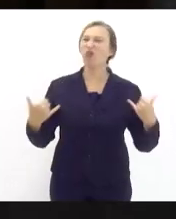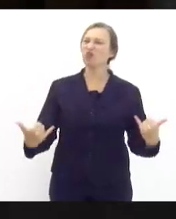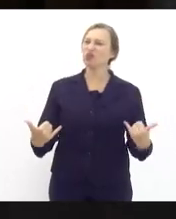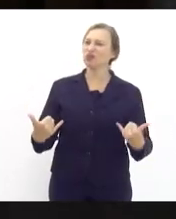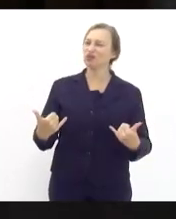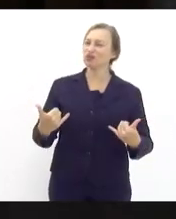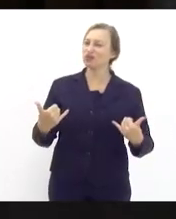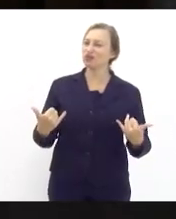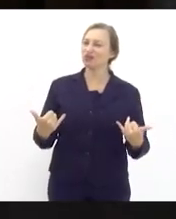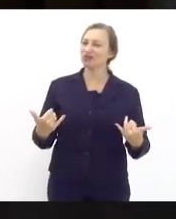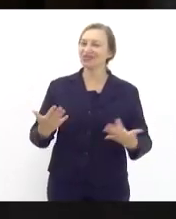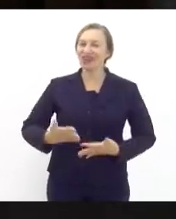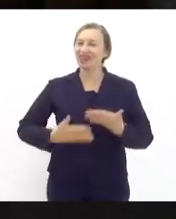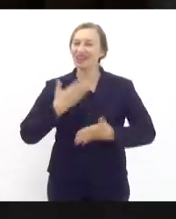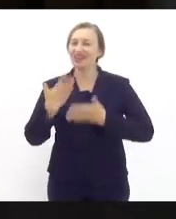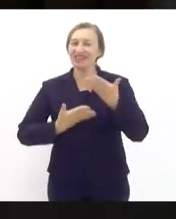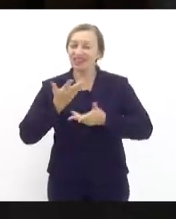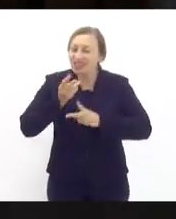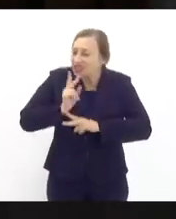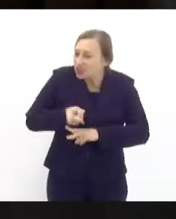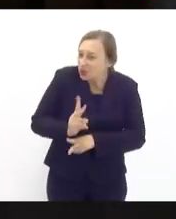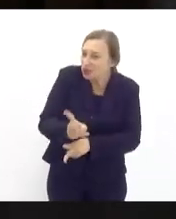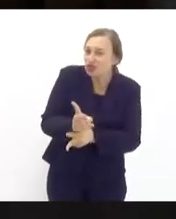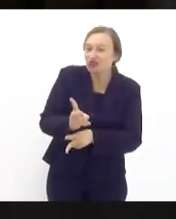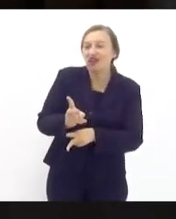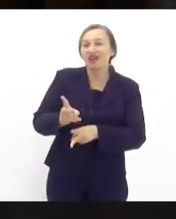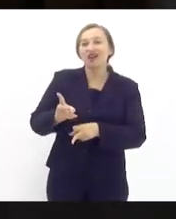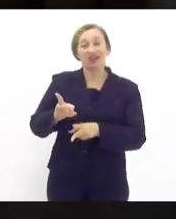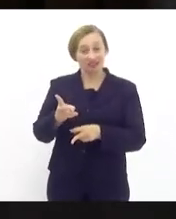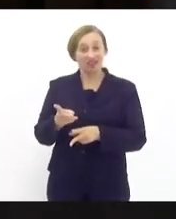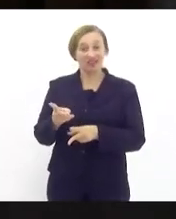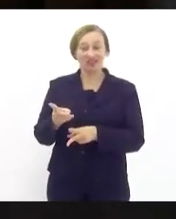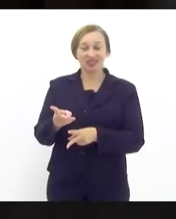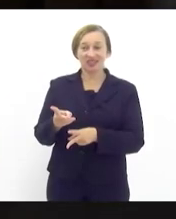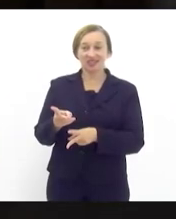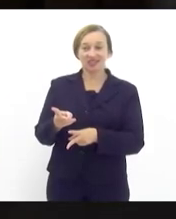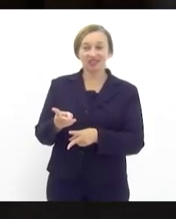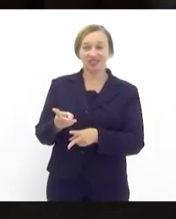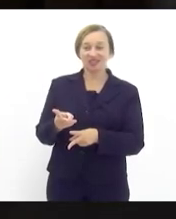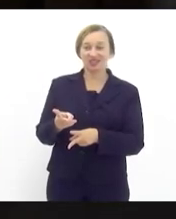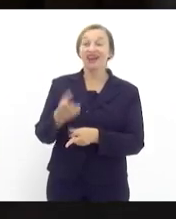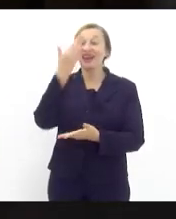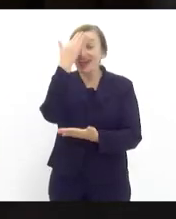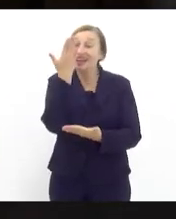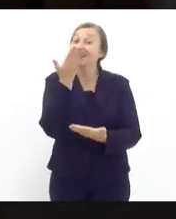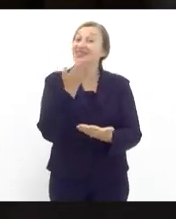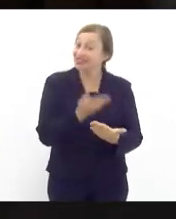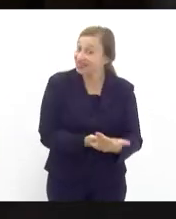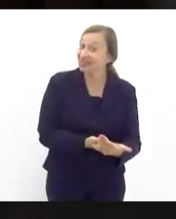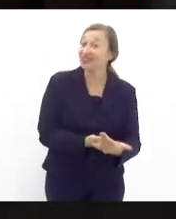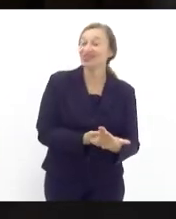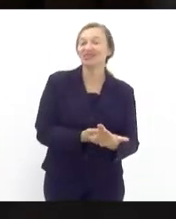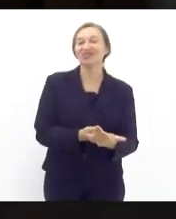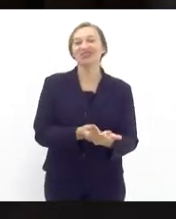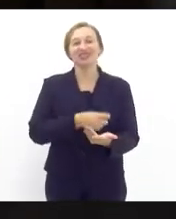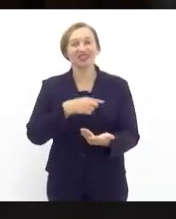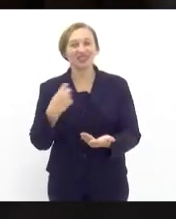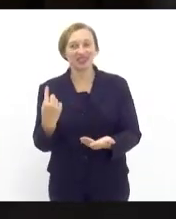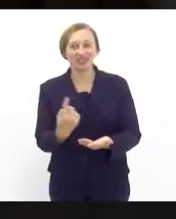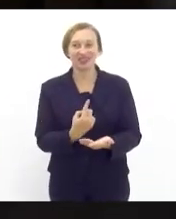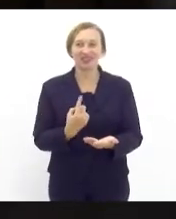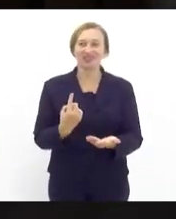dão a credibilidade de continuar seguindo em frente e de continuar acreditando na nossa